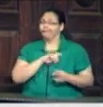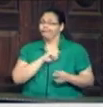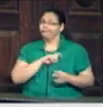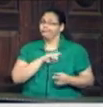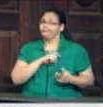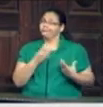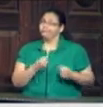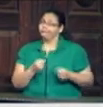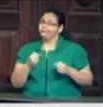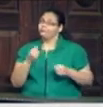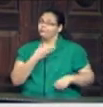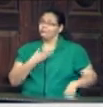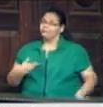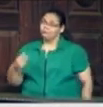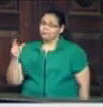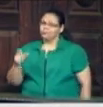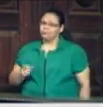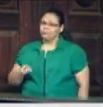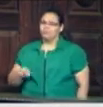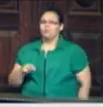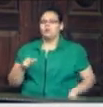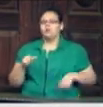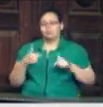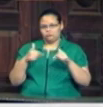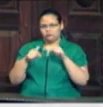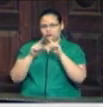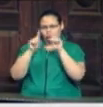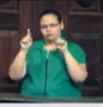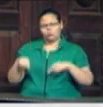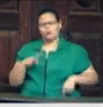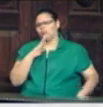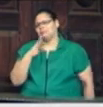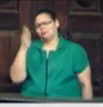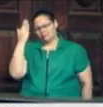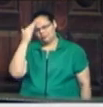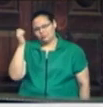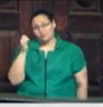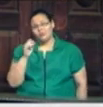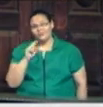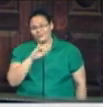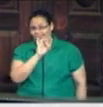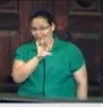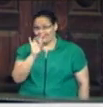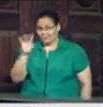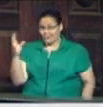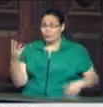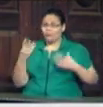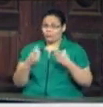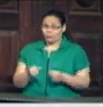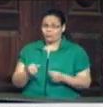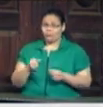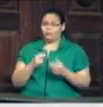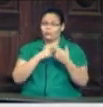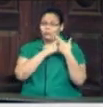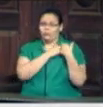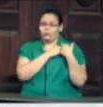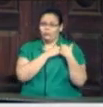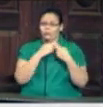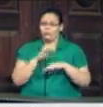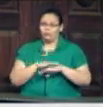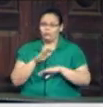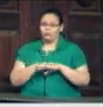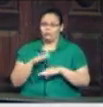governo. Os servidores públicos vão tomar conhecimento e cada um assume a responsabilidade pelo seu